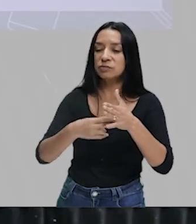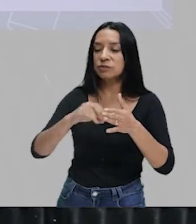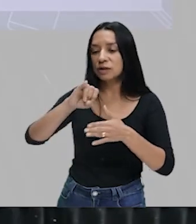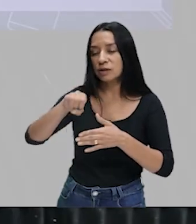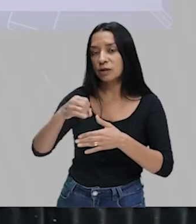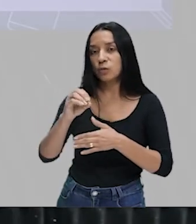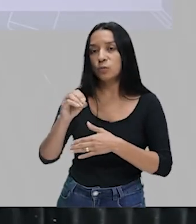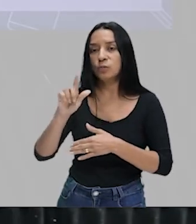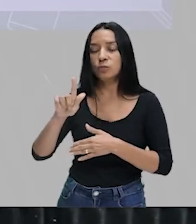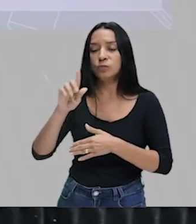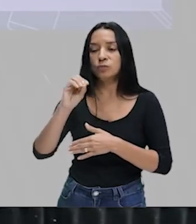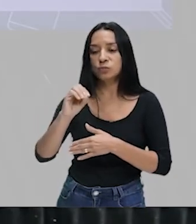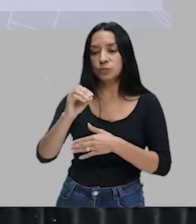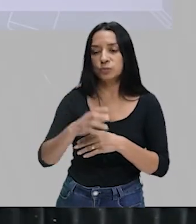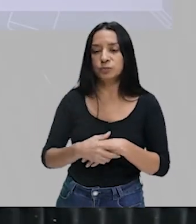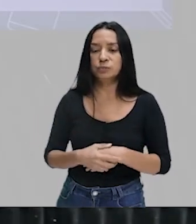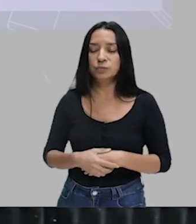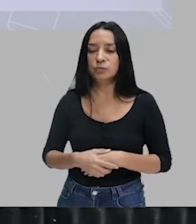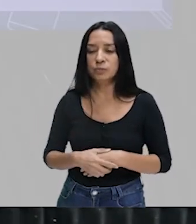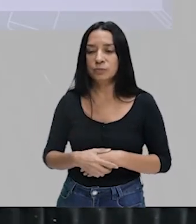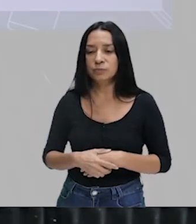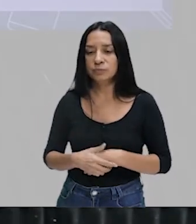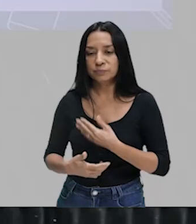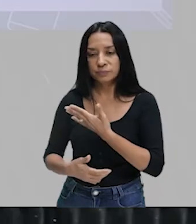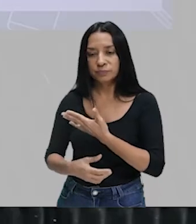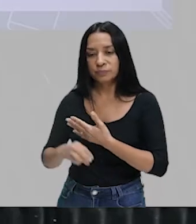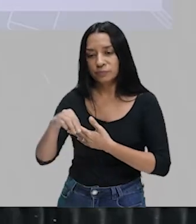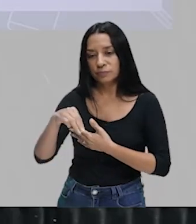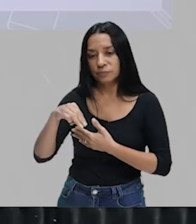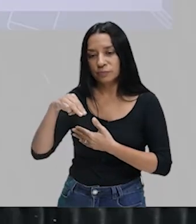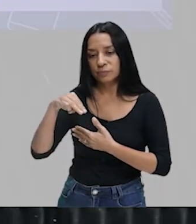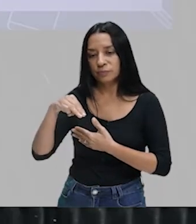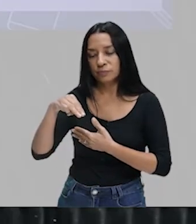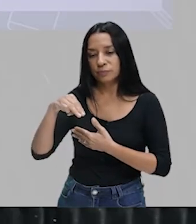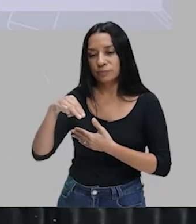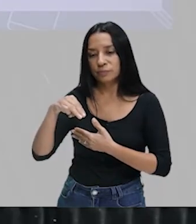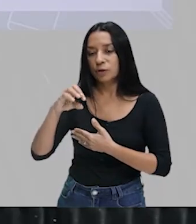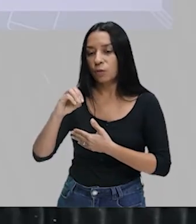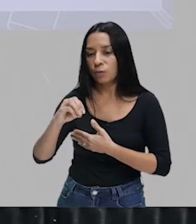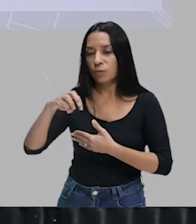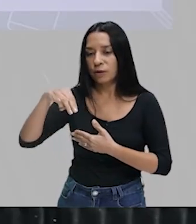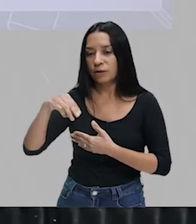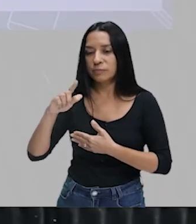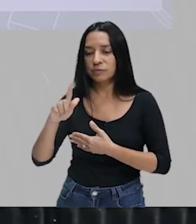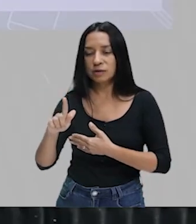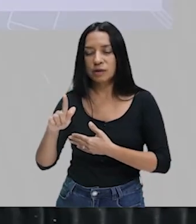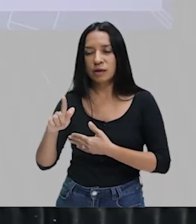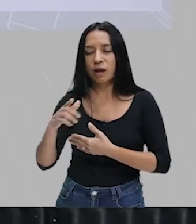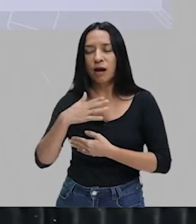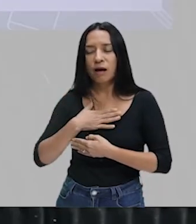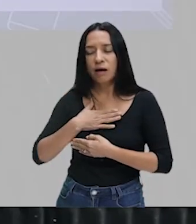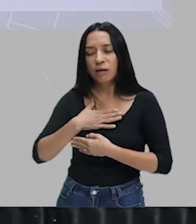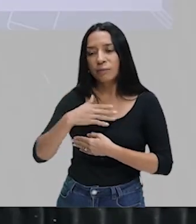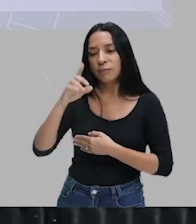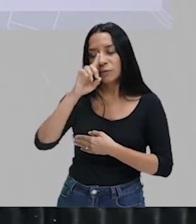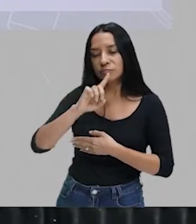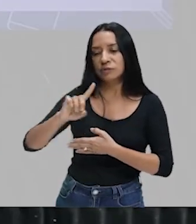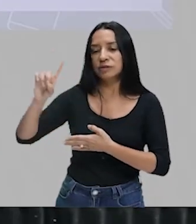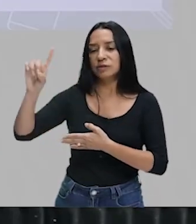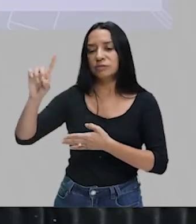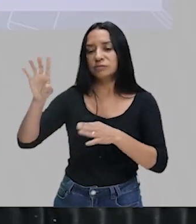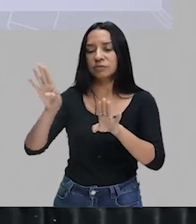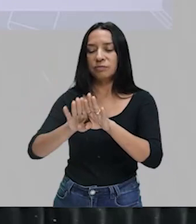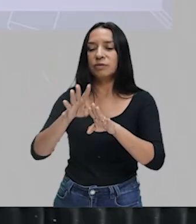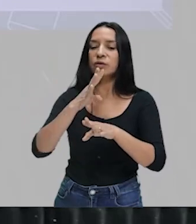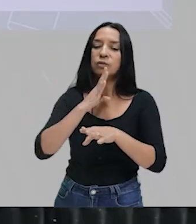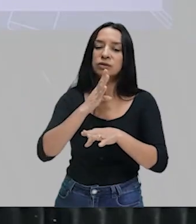que é a Liga das Lendas. Bom, OMG, oh my God, oh meu Deus, também é conhecida.